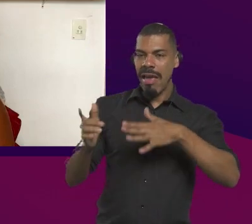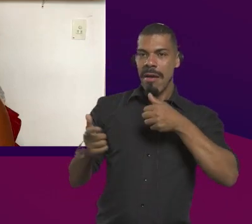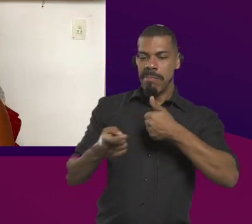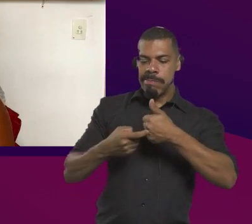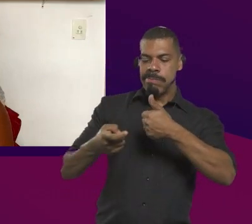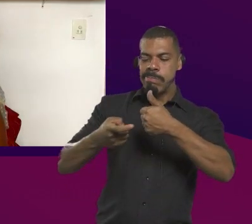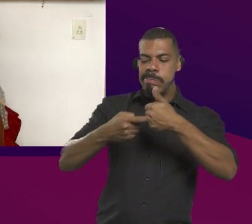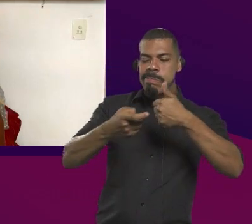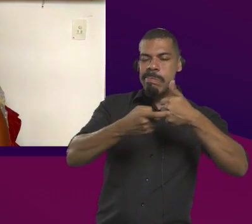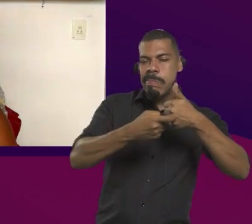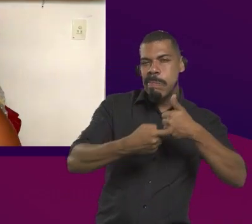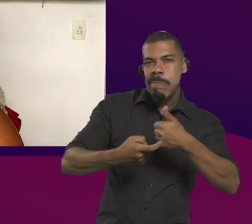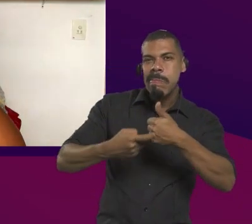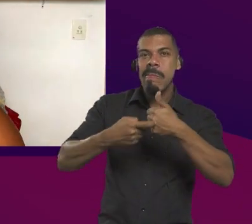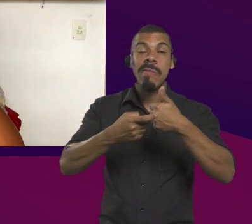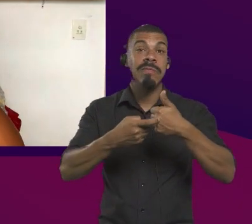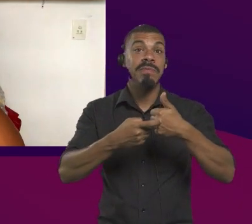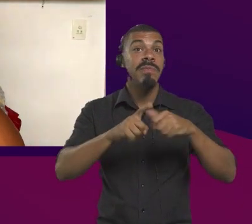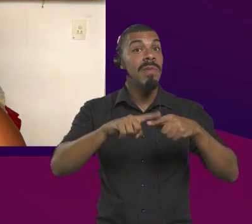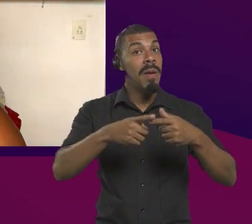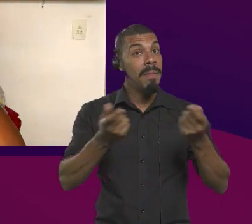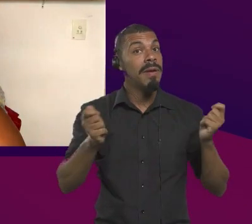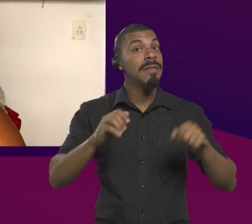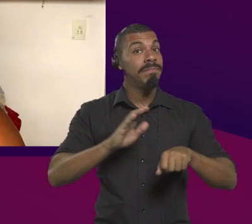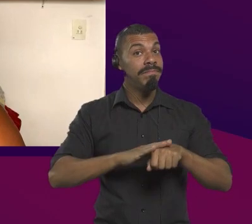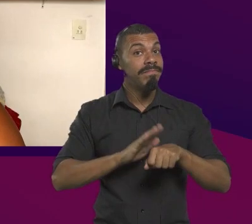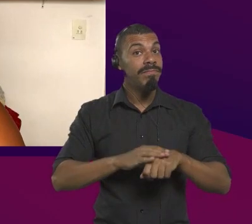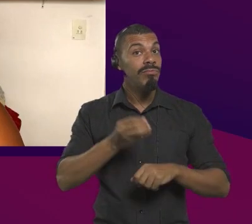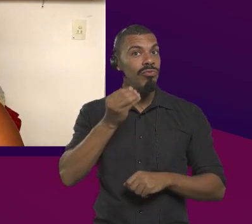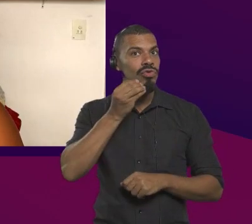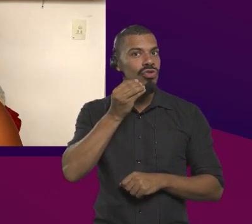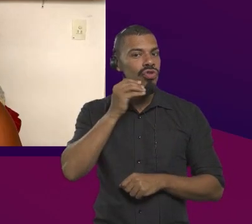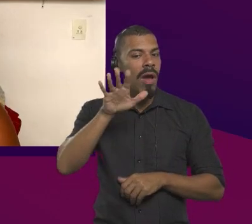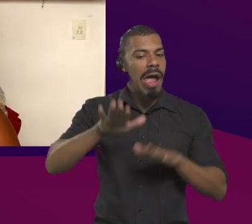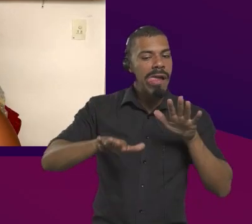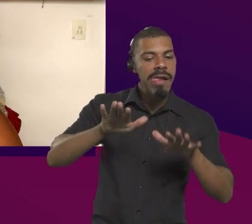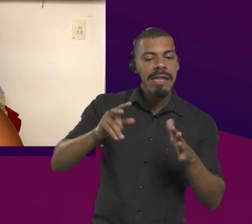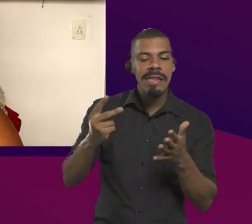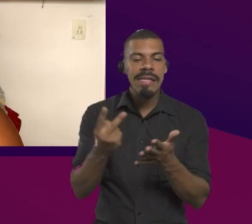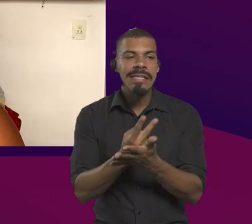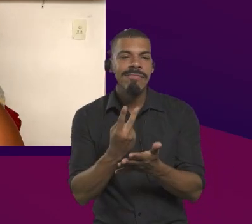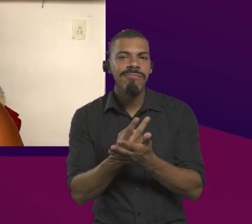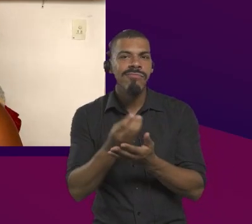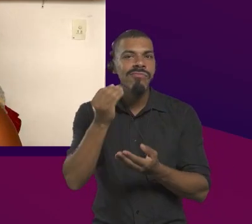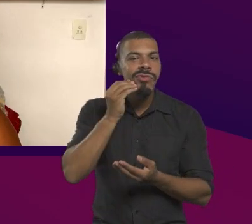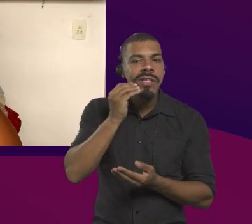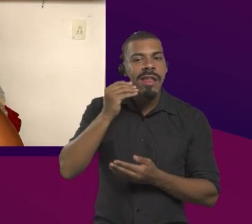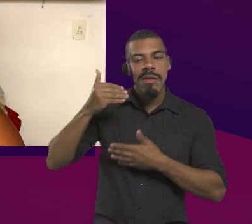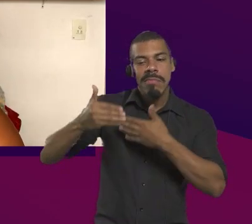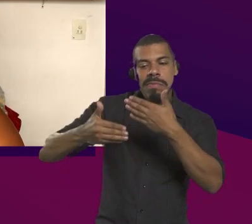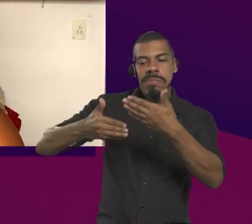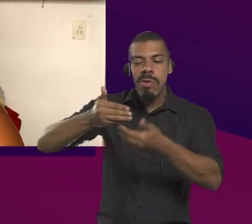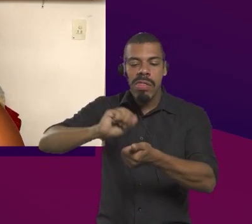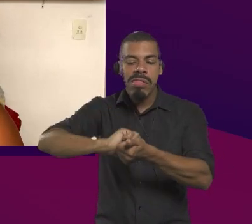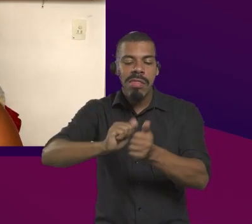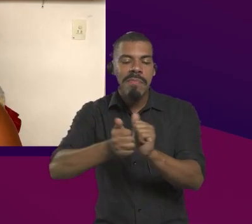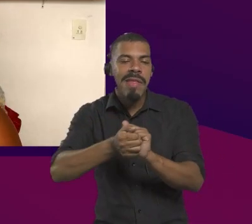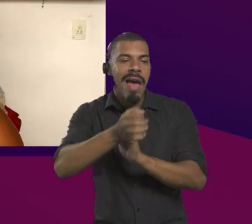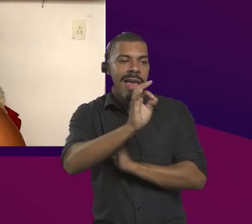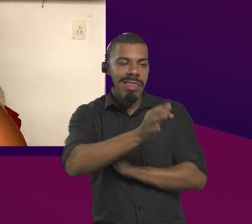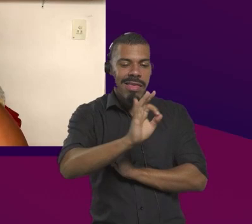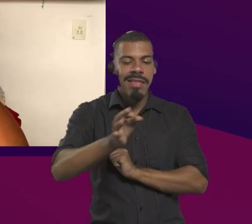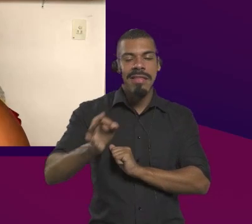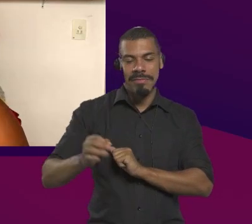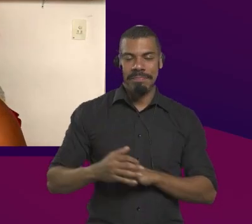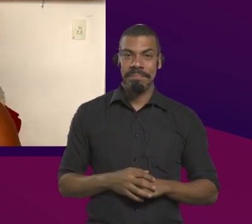criar insatisfação ou tá tentando acertar. Então, pelo menos, para não errar, ela tá tentando acertar. Então, eu tento olhar para esse lado também. Sim, e como